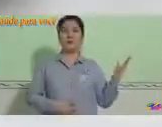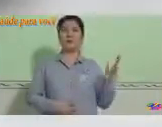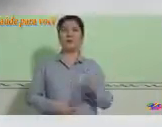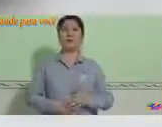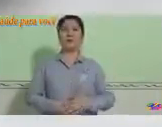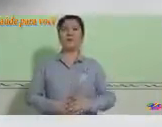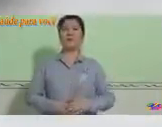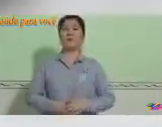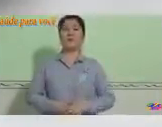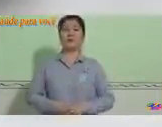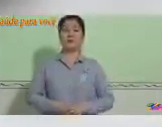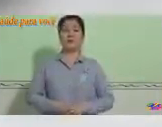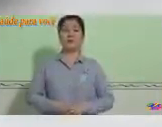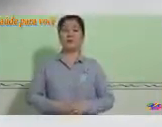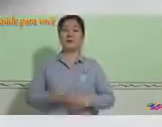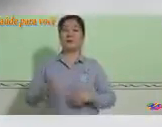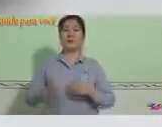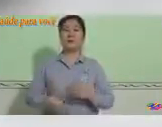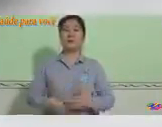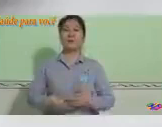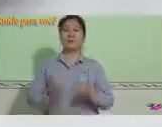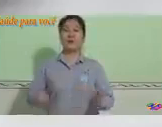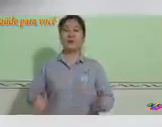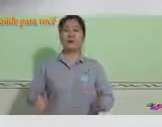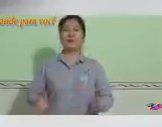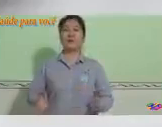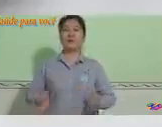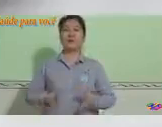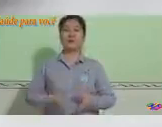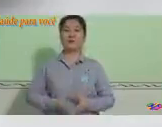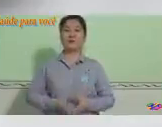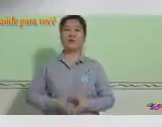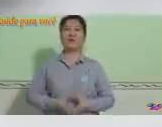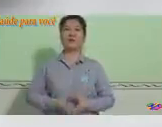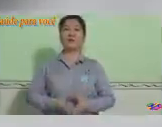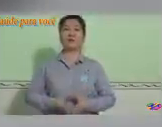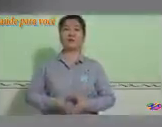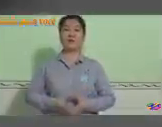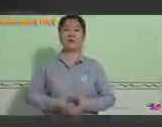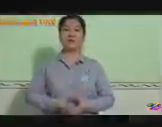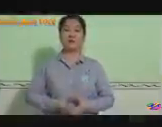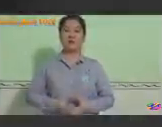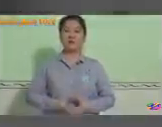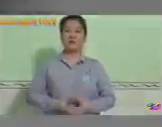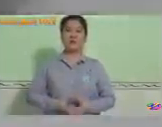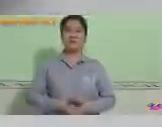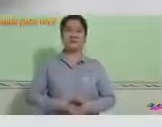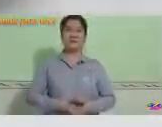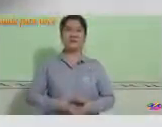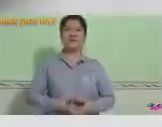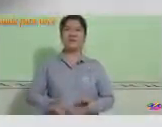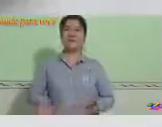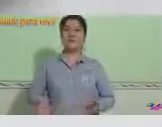mestres movimentos faciais vírgula especialmente quando estão perto dos adultos e de outras crianças.